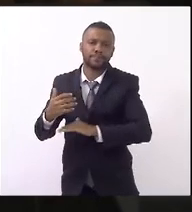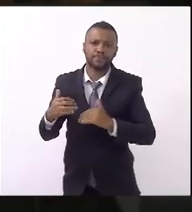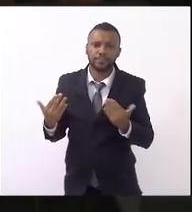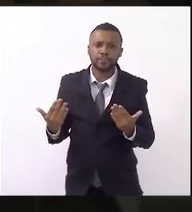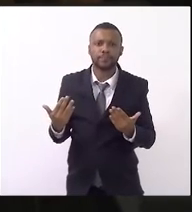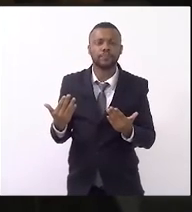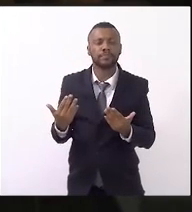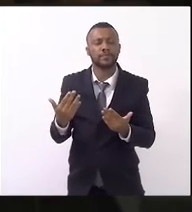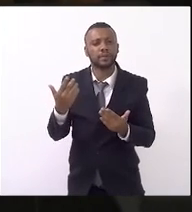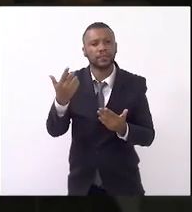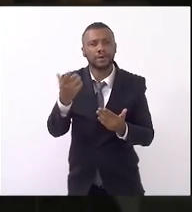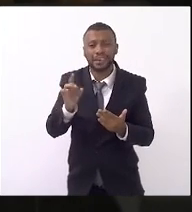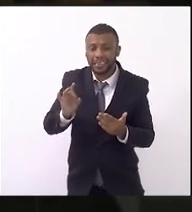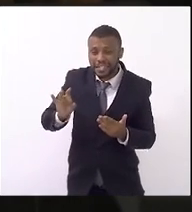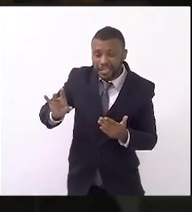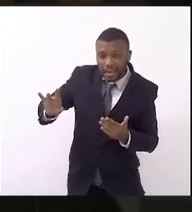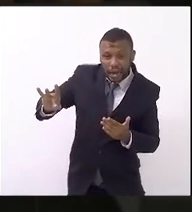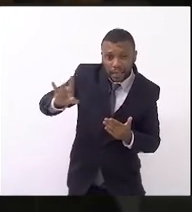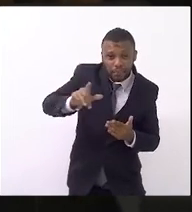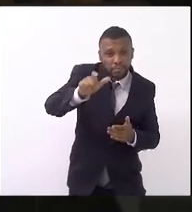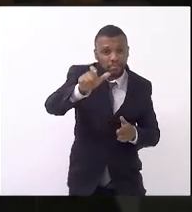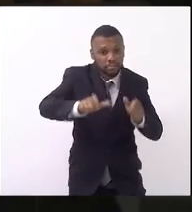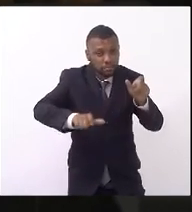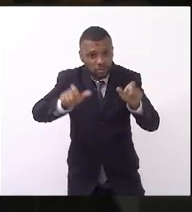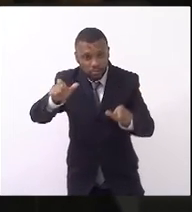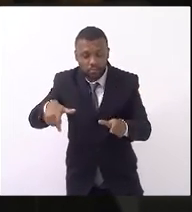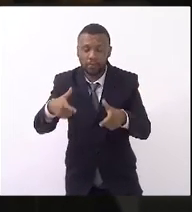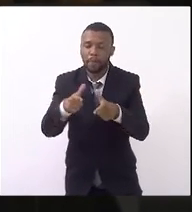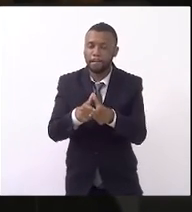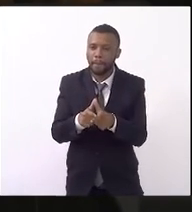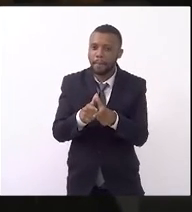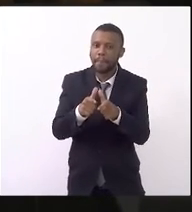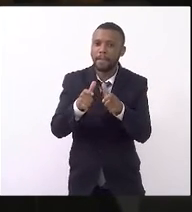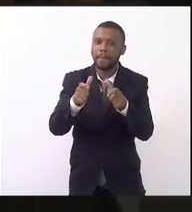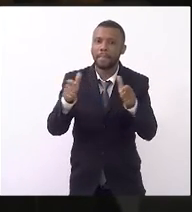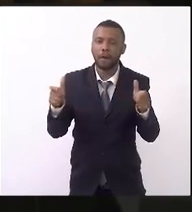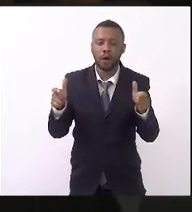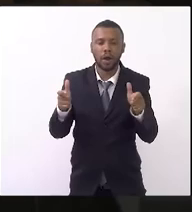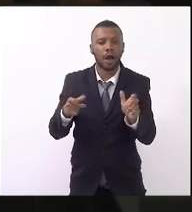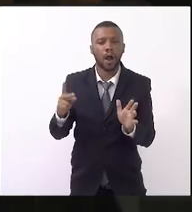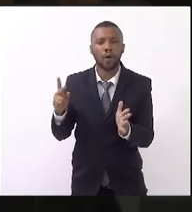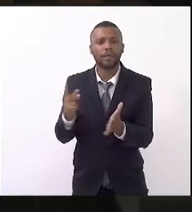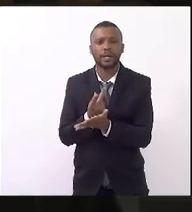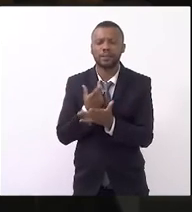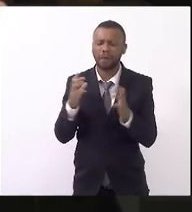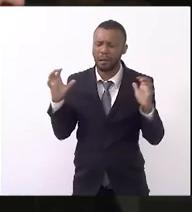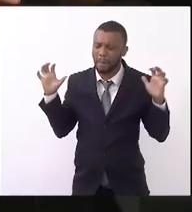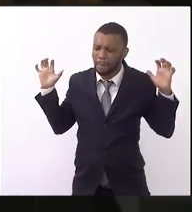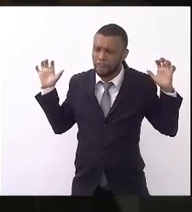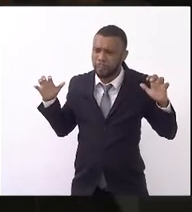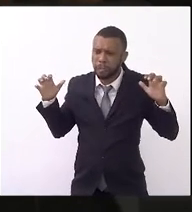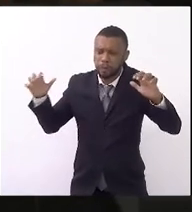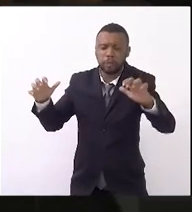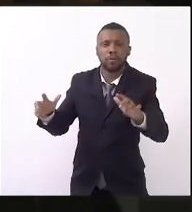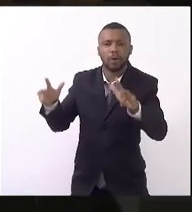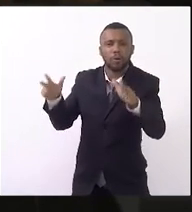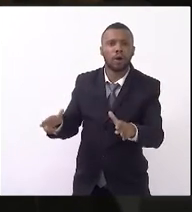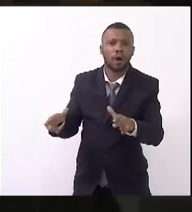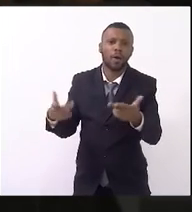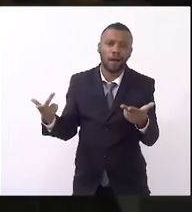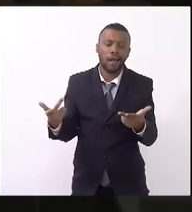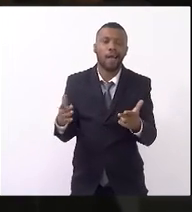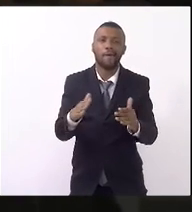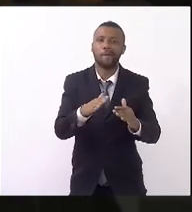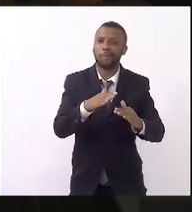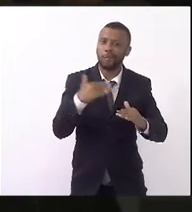Cada vez mais gente nesses locais. Chega uma chuva dessa, é perda material e perda